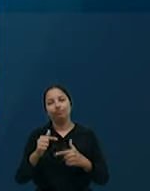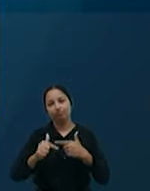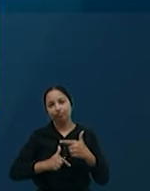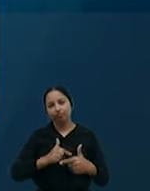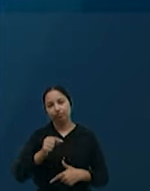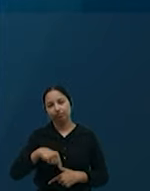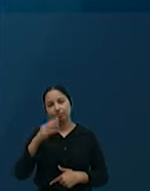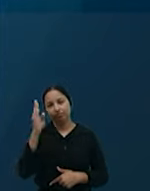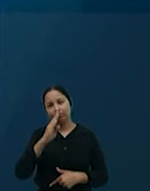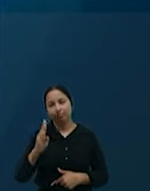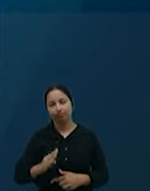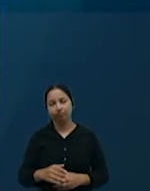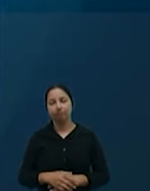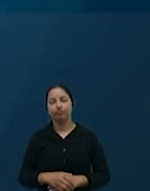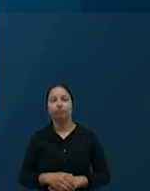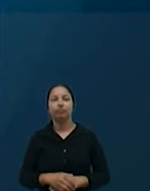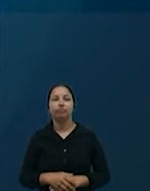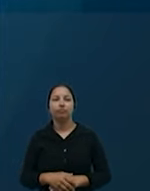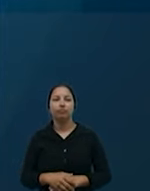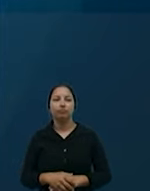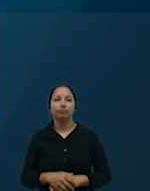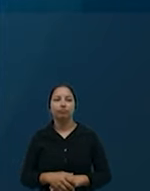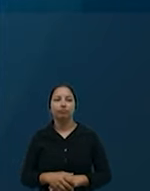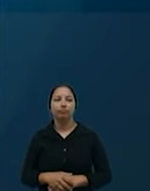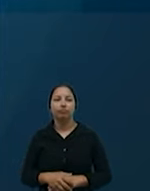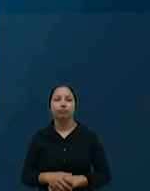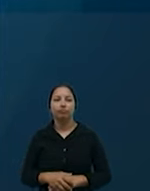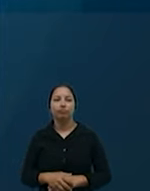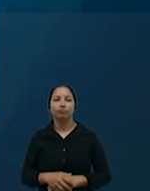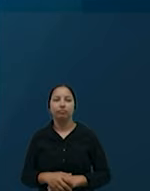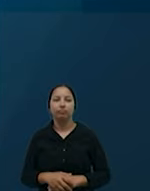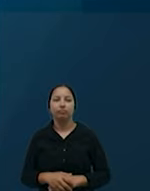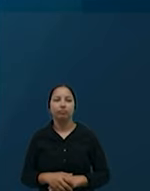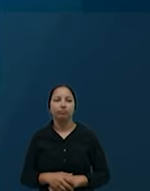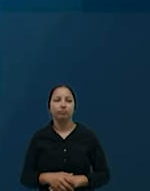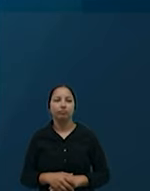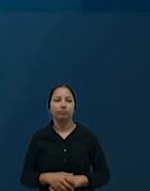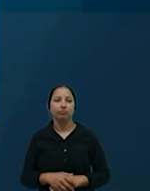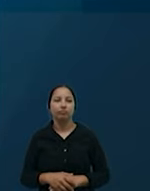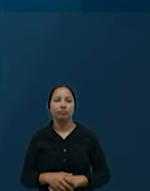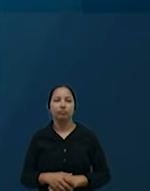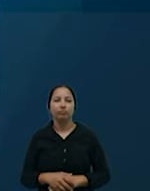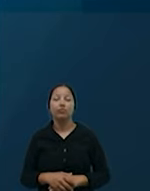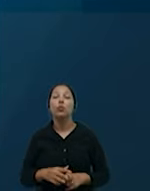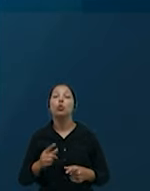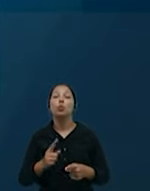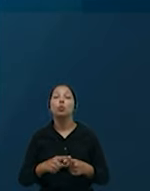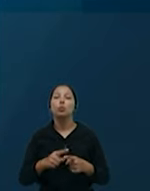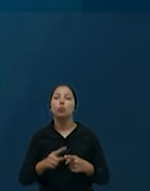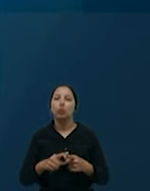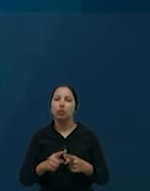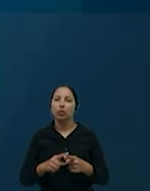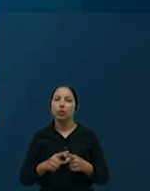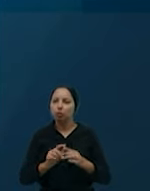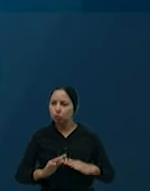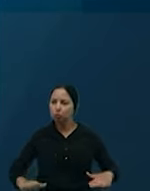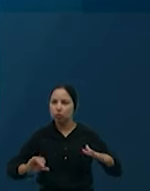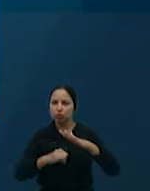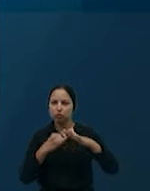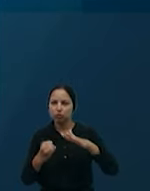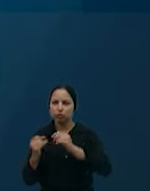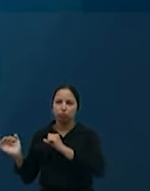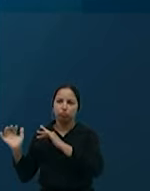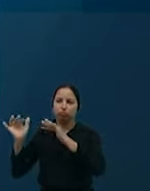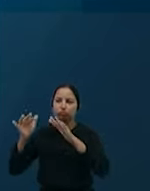há um motivo, inclusive, de tanta mobilização aqui por parte dos institutos, né? A